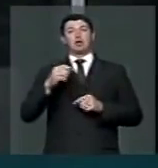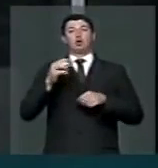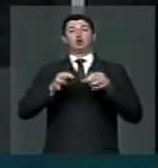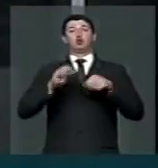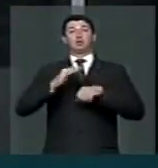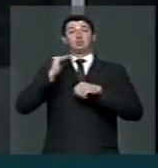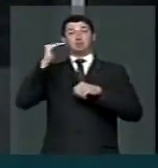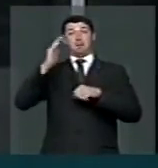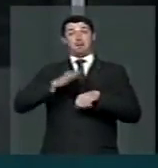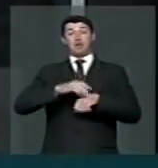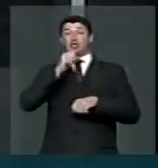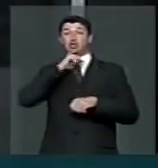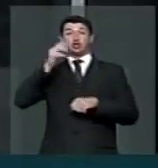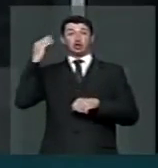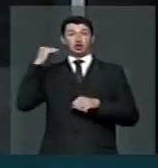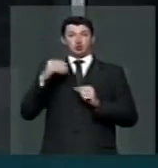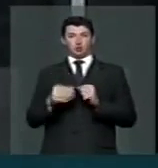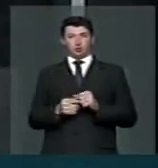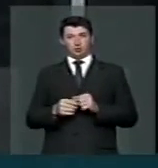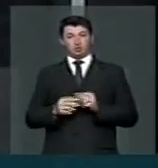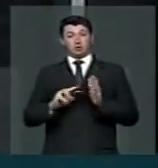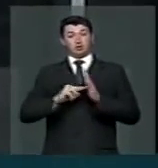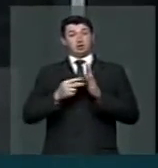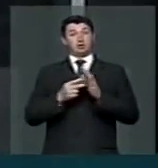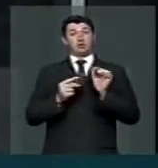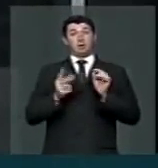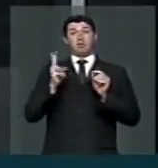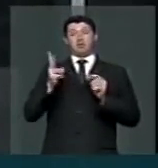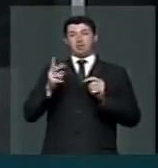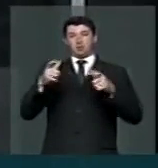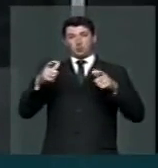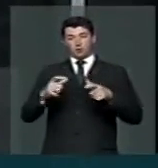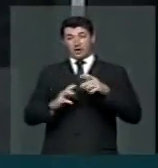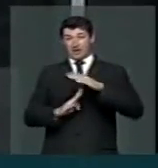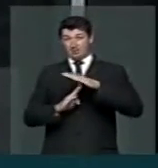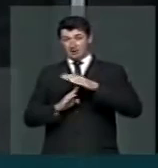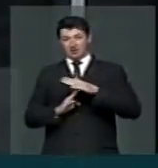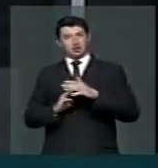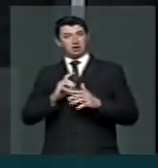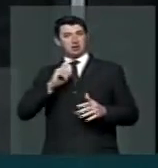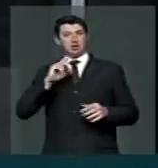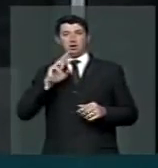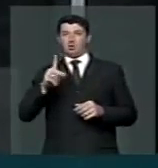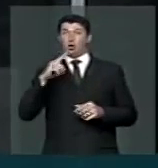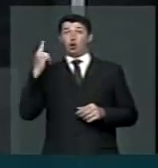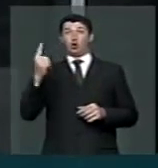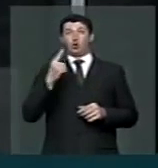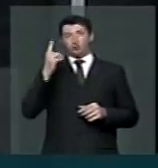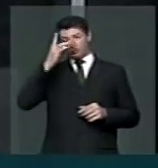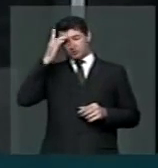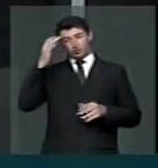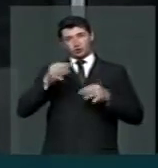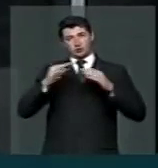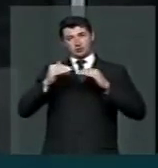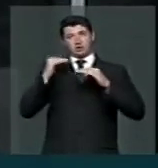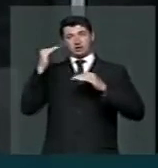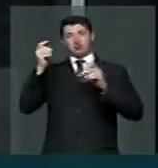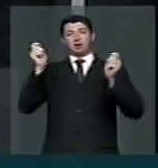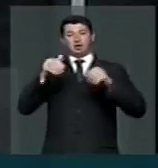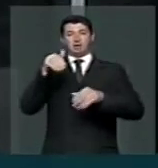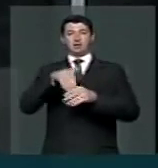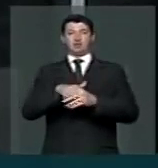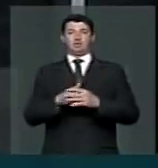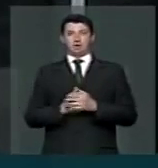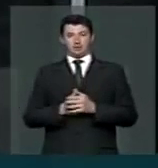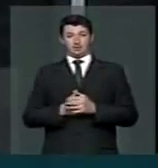mais antigo da corte, de modo que, mesmo no universo restrito, nem todos os desembargadores serão elegíveis.